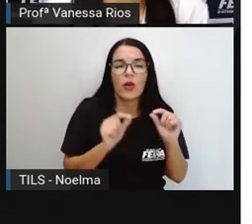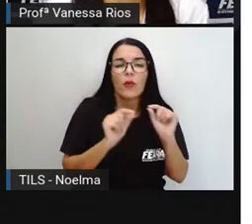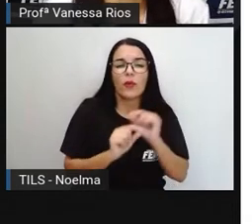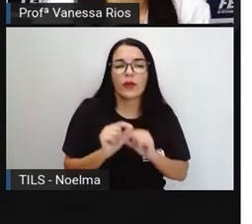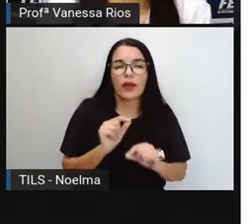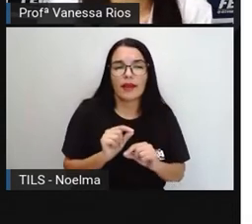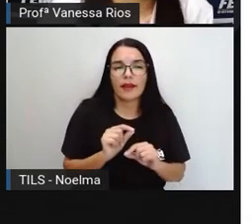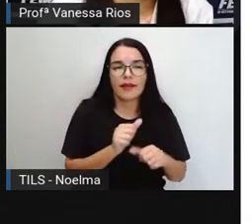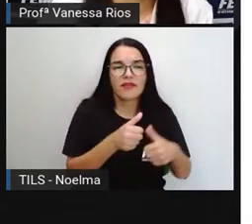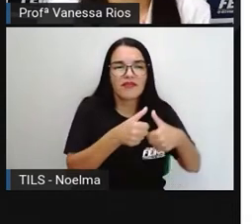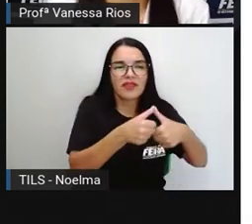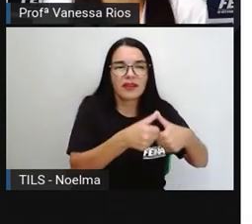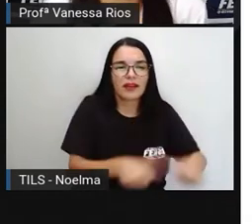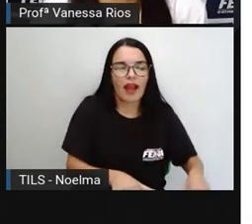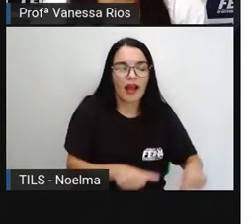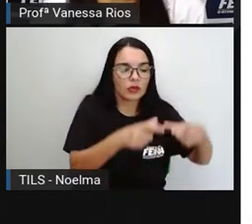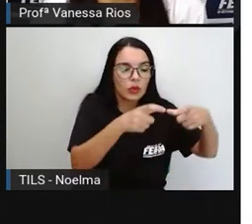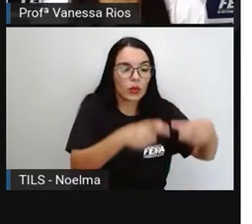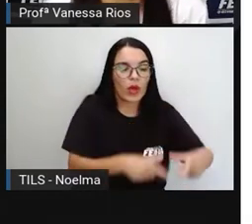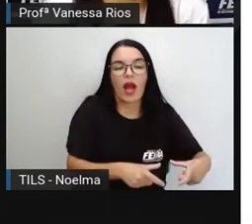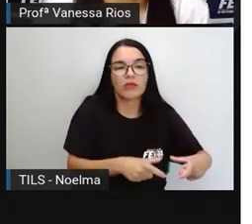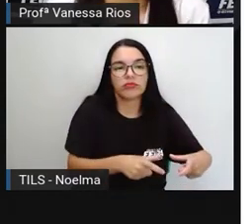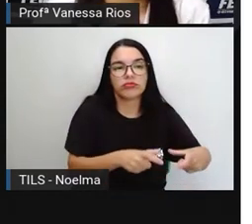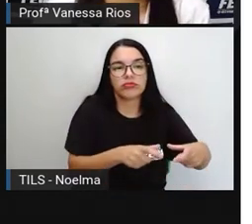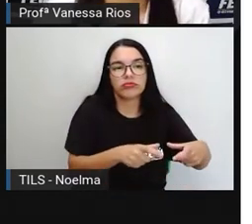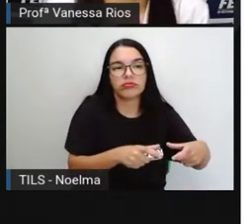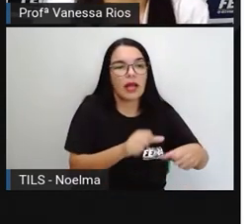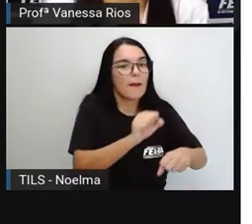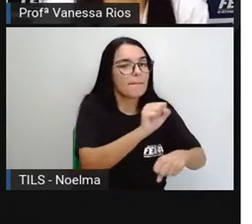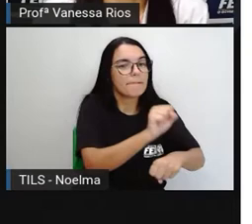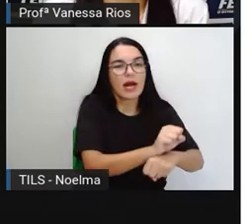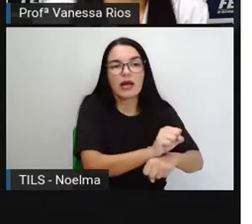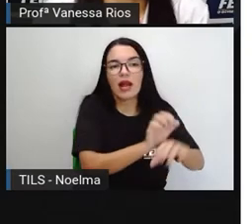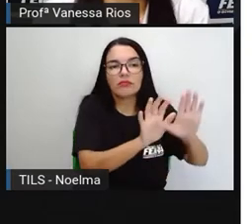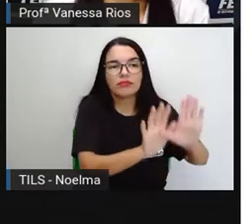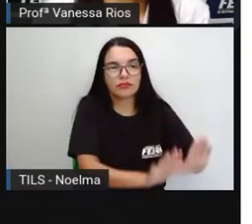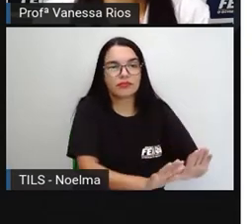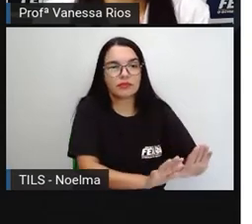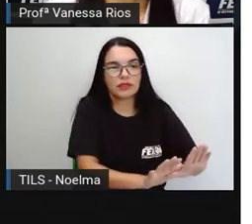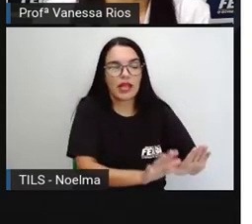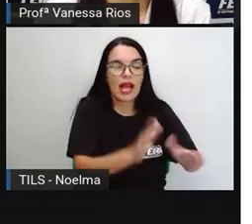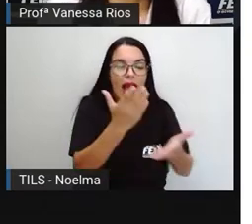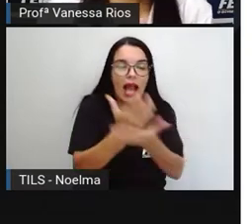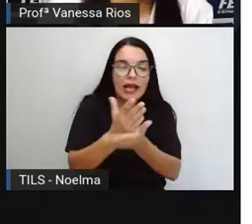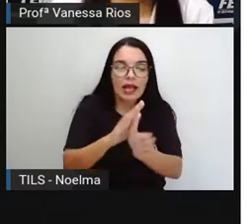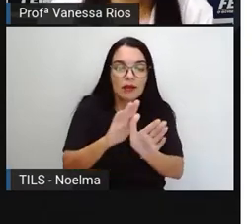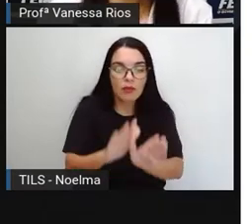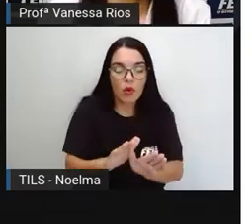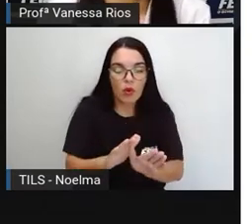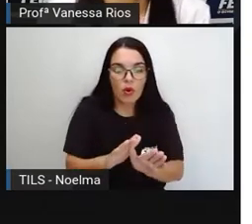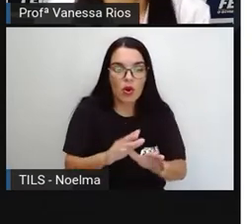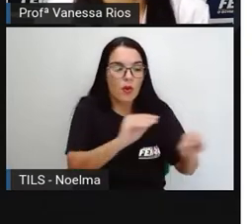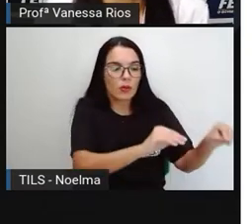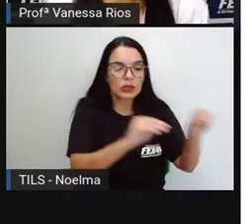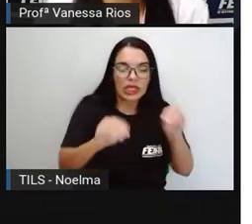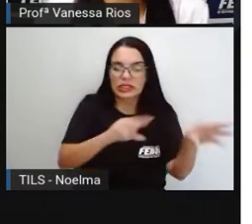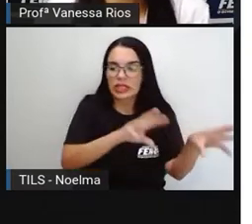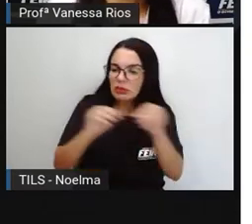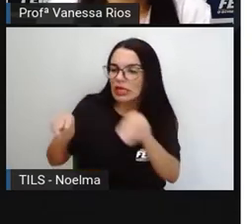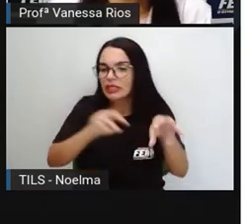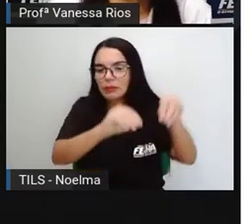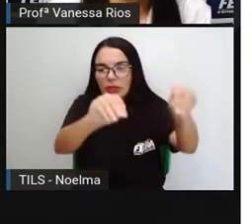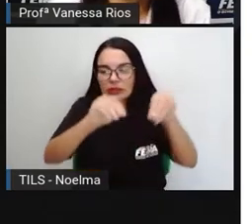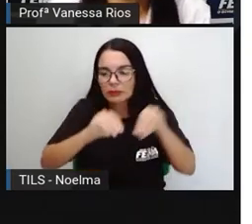do deslocamento de um lugar para outro em relação à obtenção dos alimentos, em relação